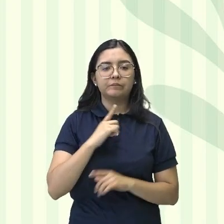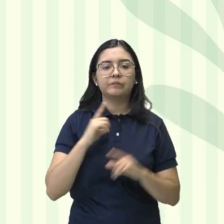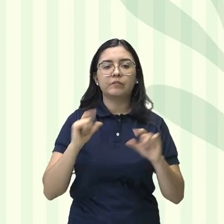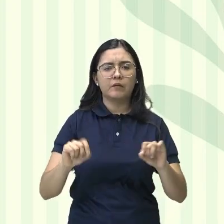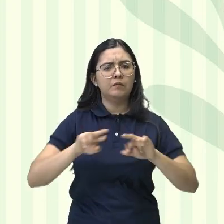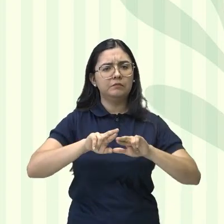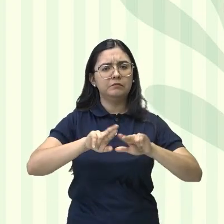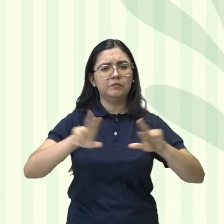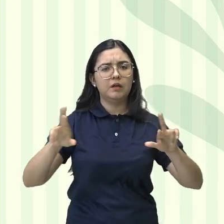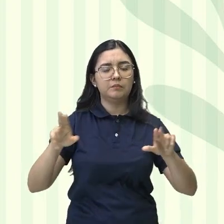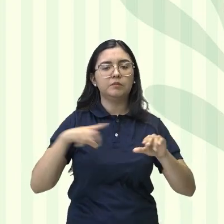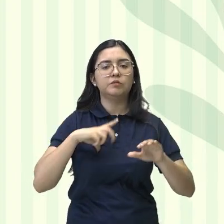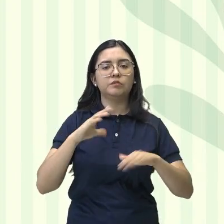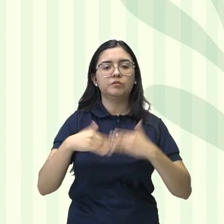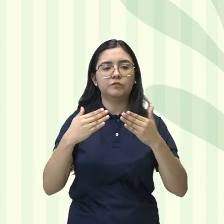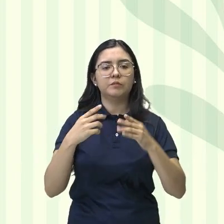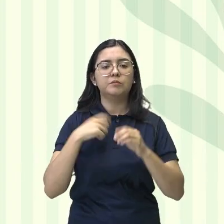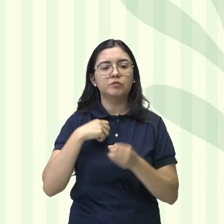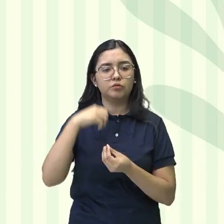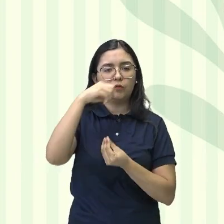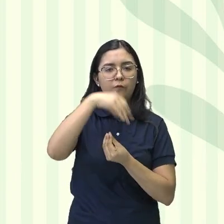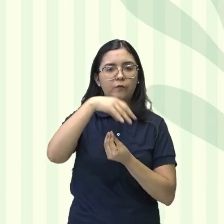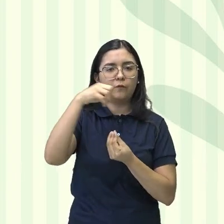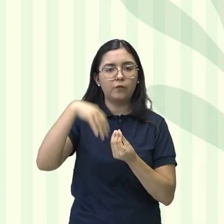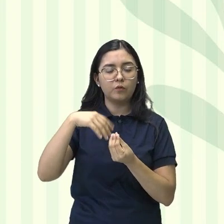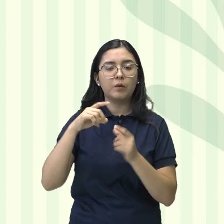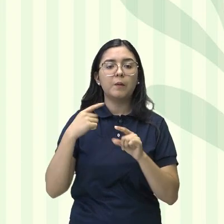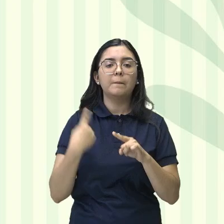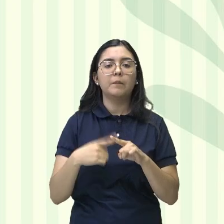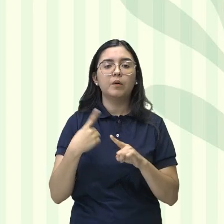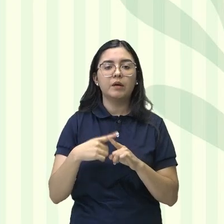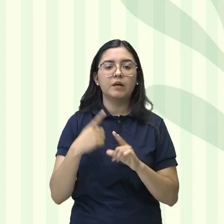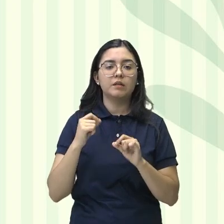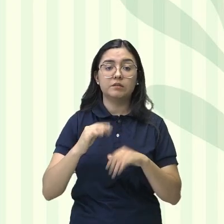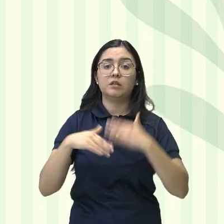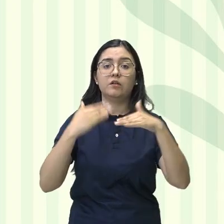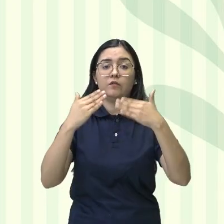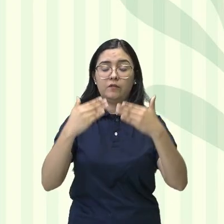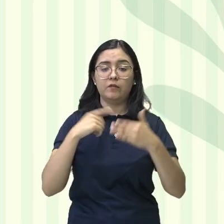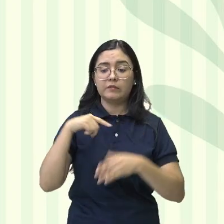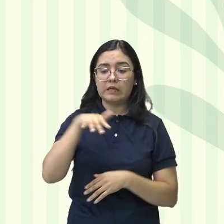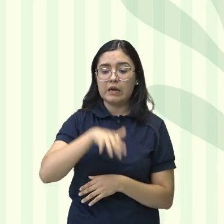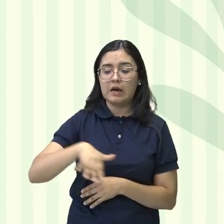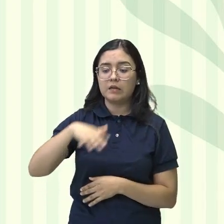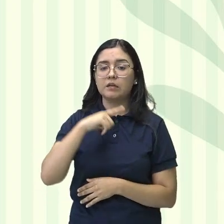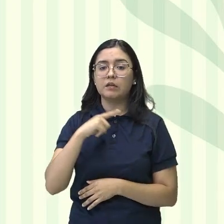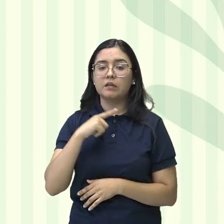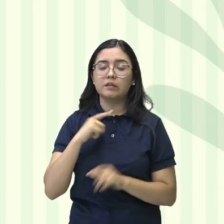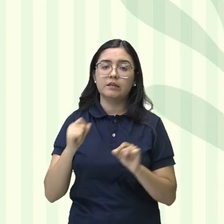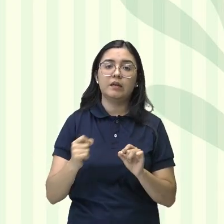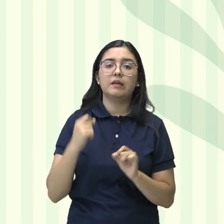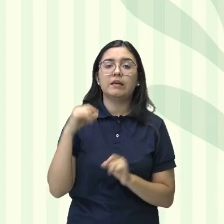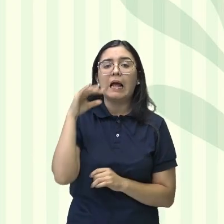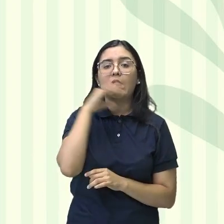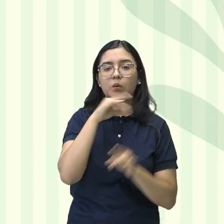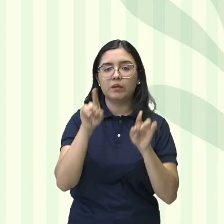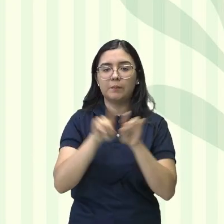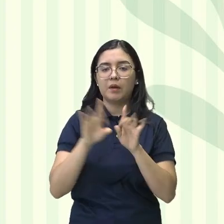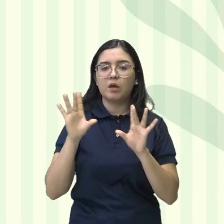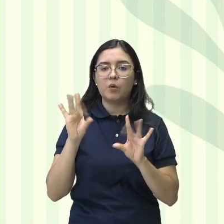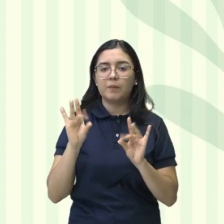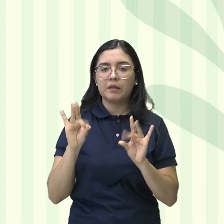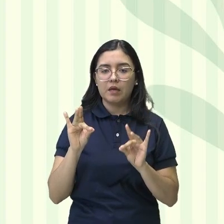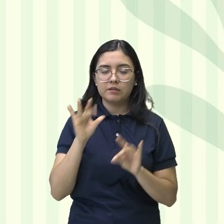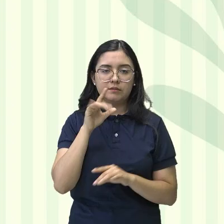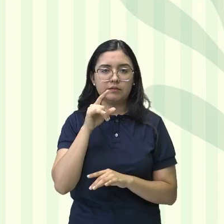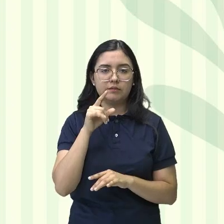interessantes para o desenvolvimento dos fungos, porque eles se desenvolvem melhor em áreas que possuem calor e umidade. Então, a